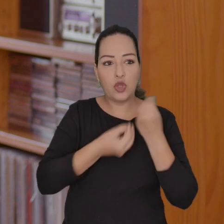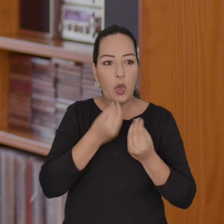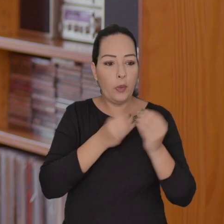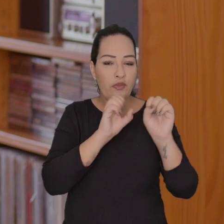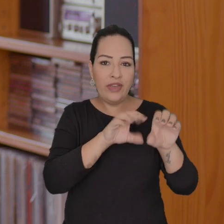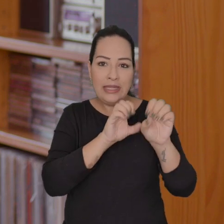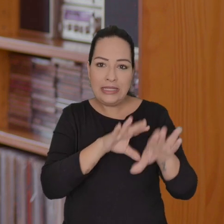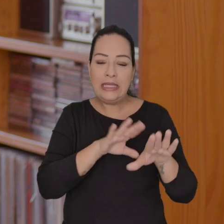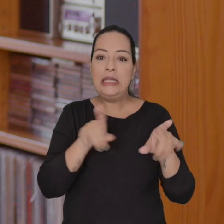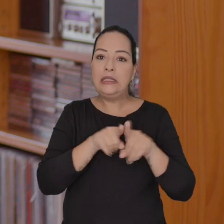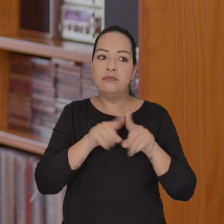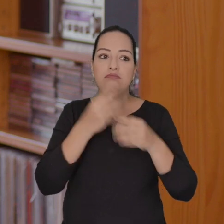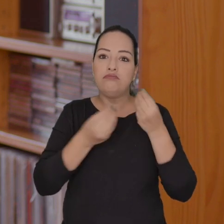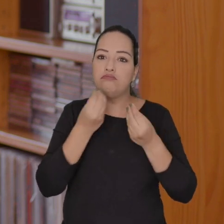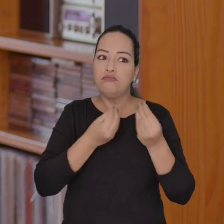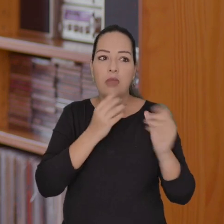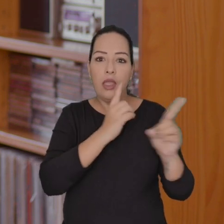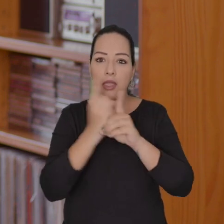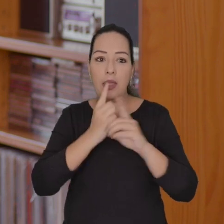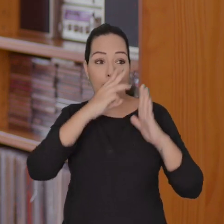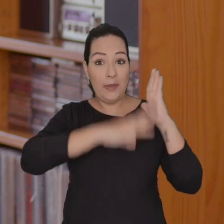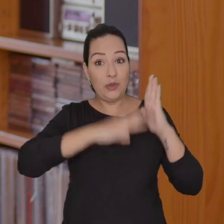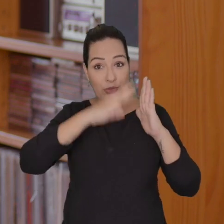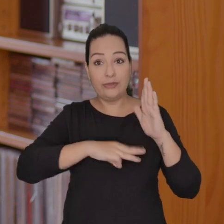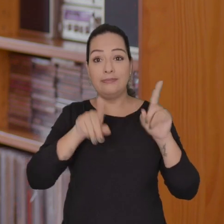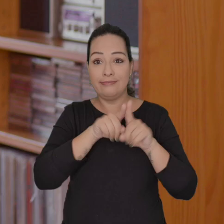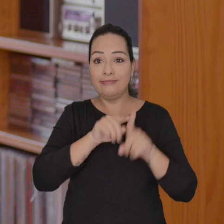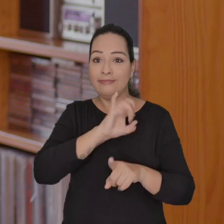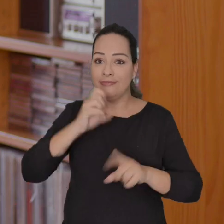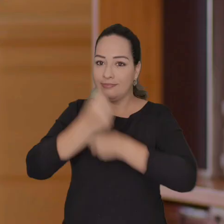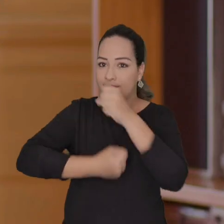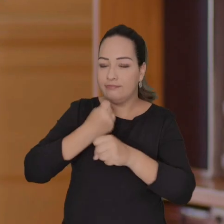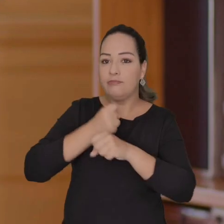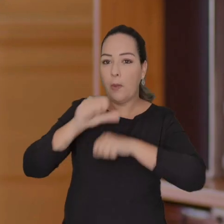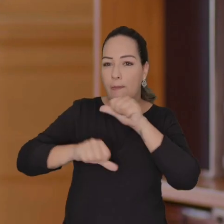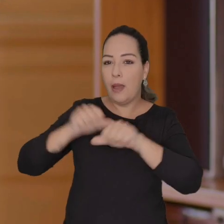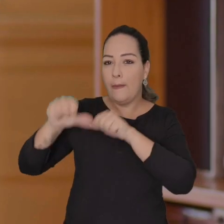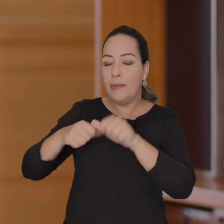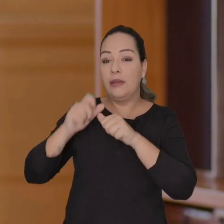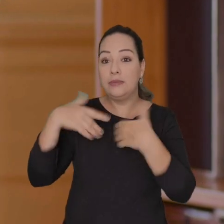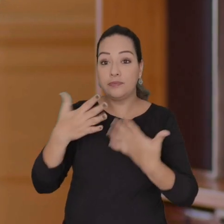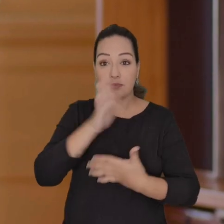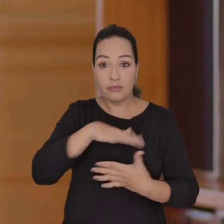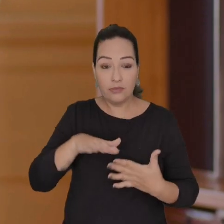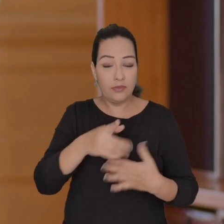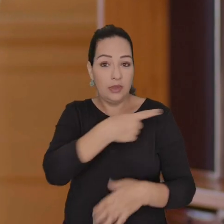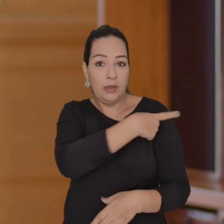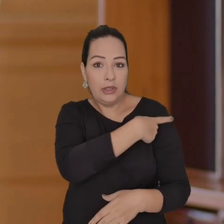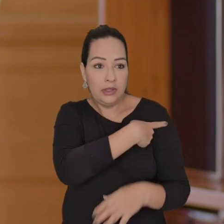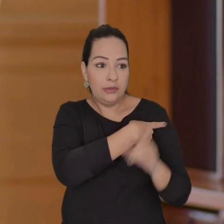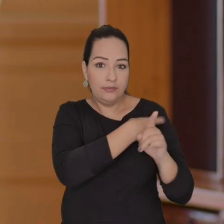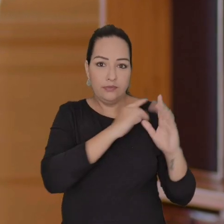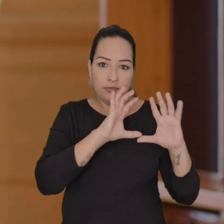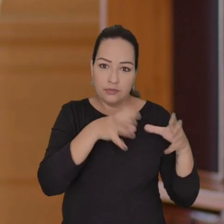sua maneira de se dirigir aos alunos, um tom que ele encontra e também metodologicamente. Então, as crianças vão passar de um